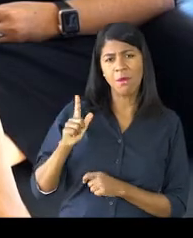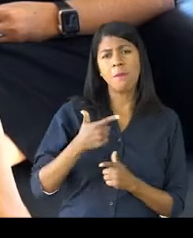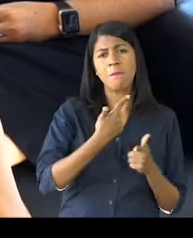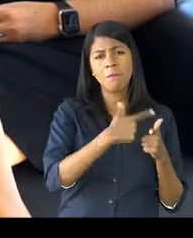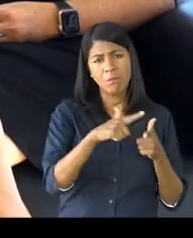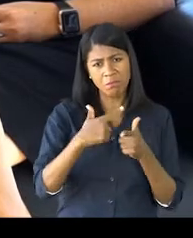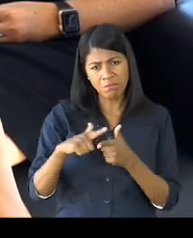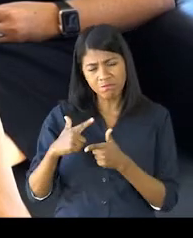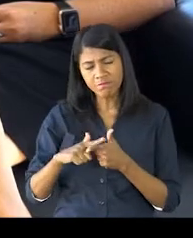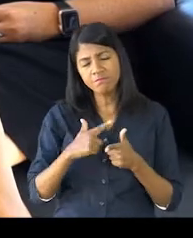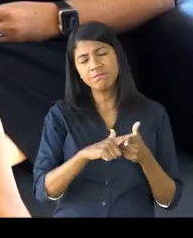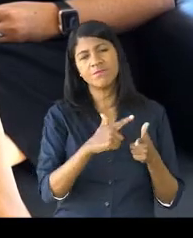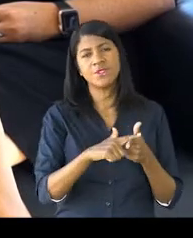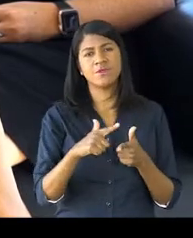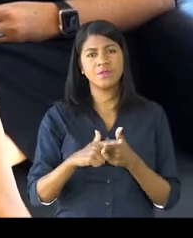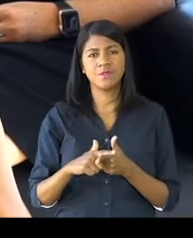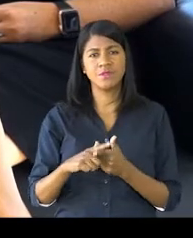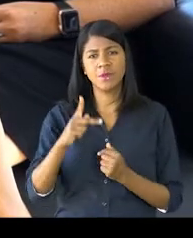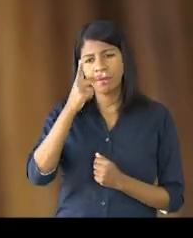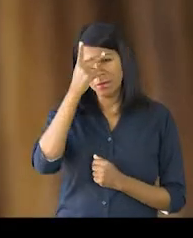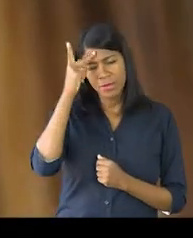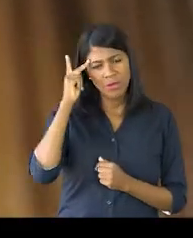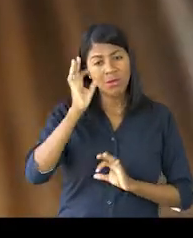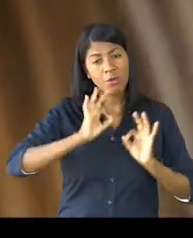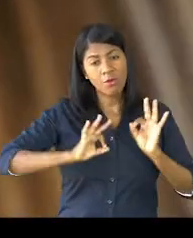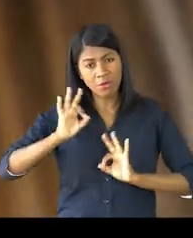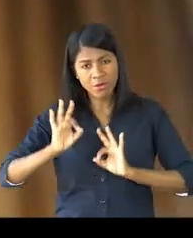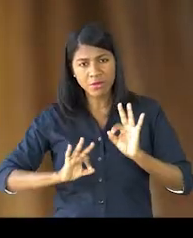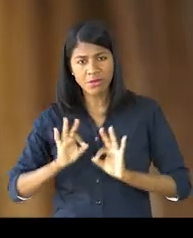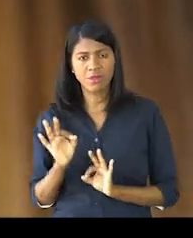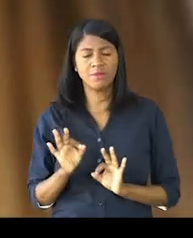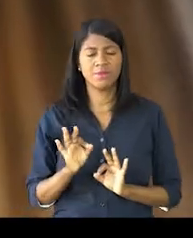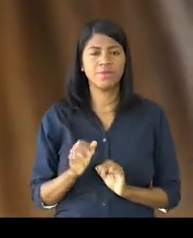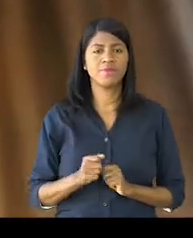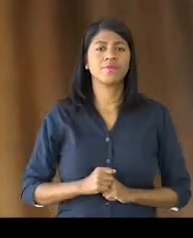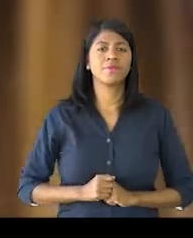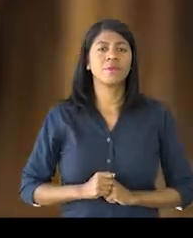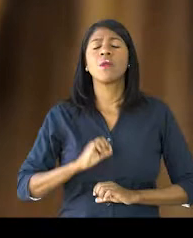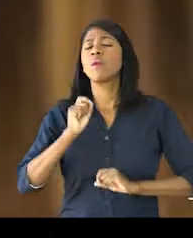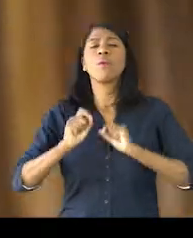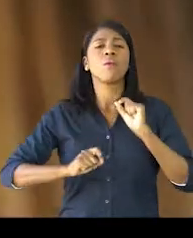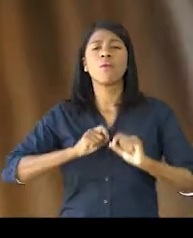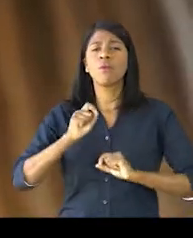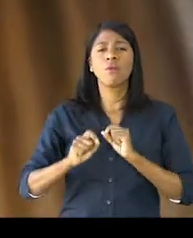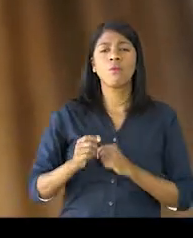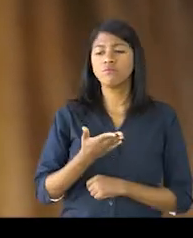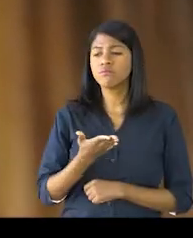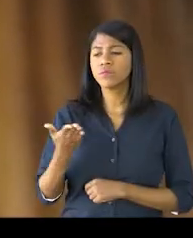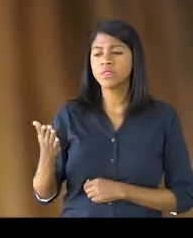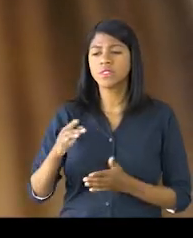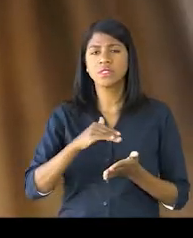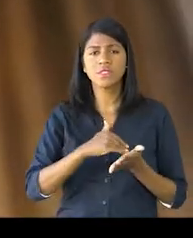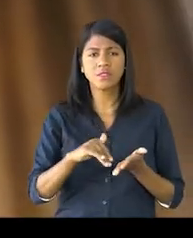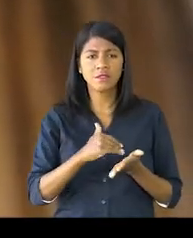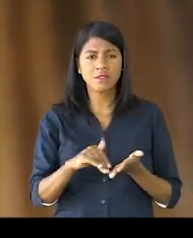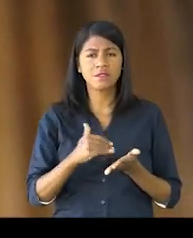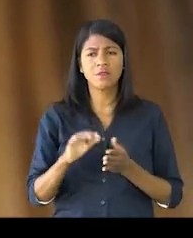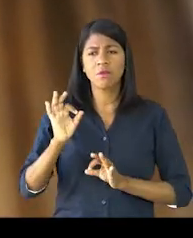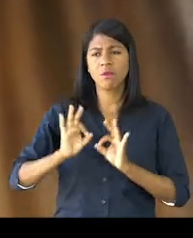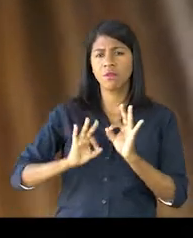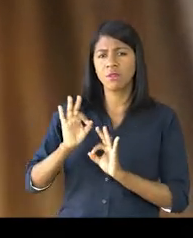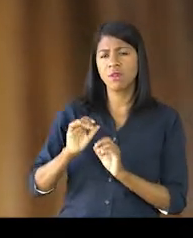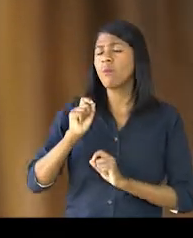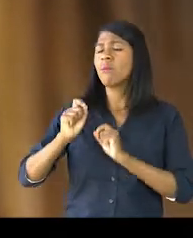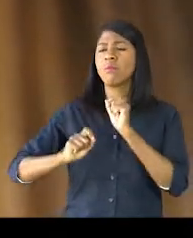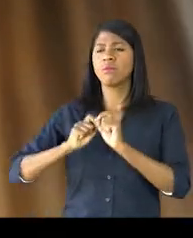gerou ainda um incremento na necessidade de se organizar. Como é que vocês, lá da